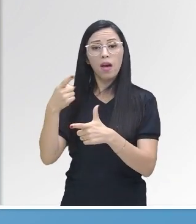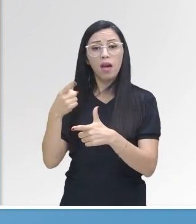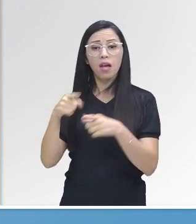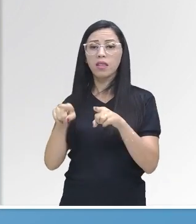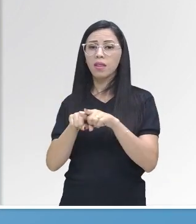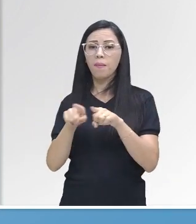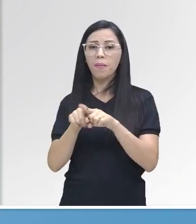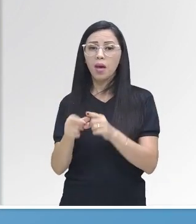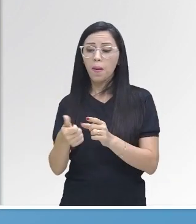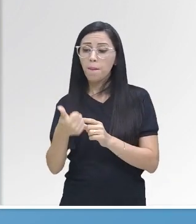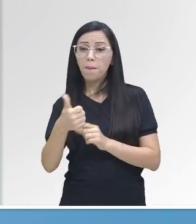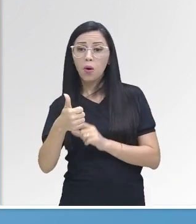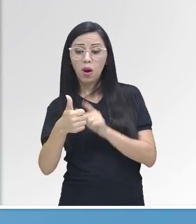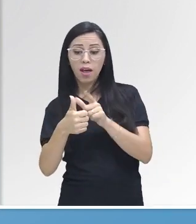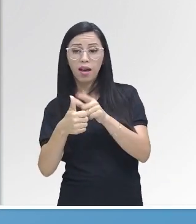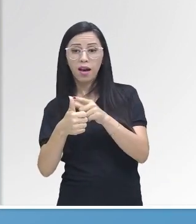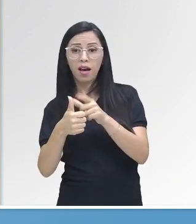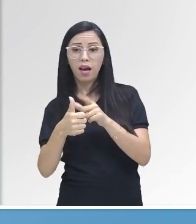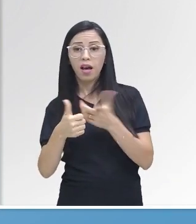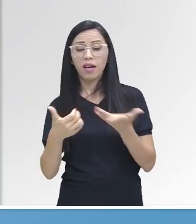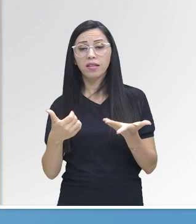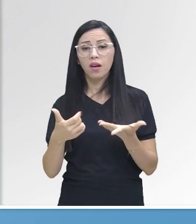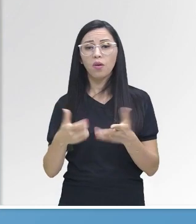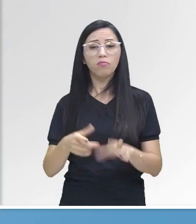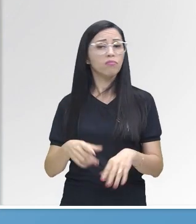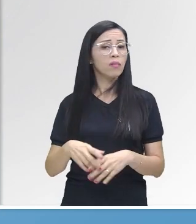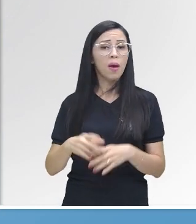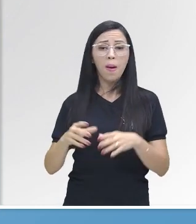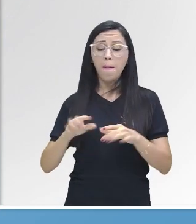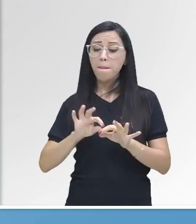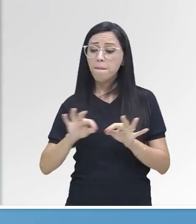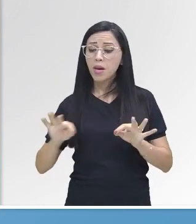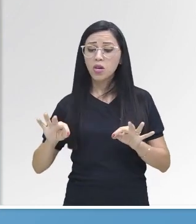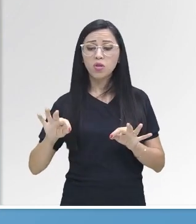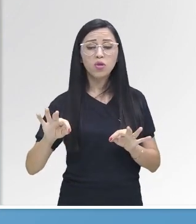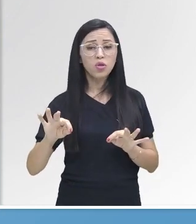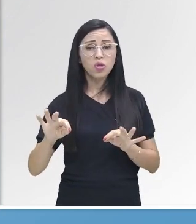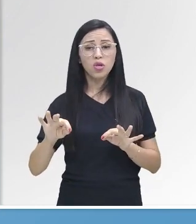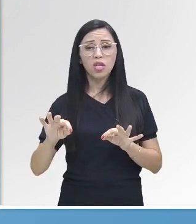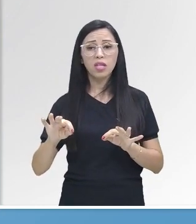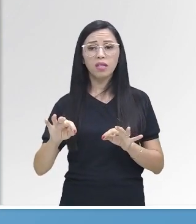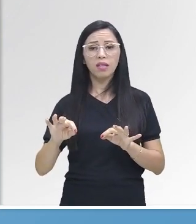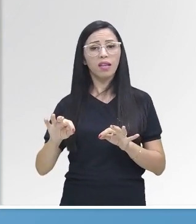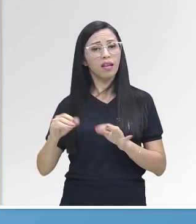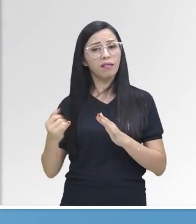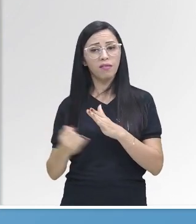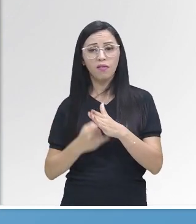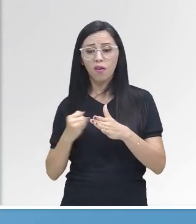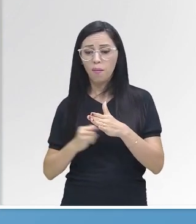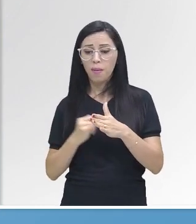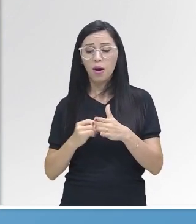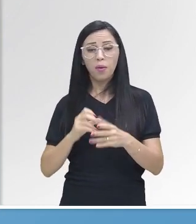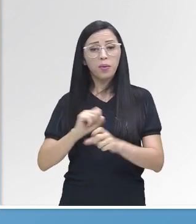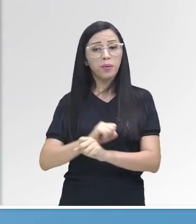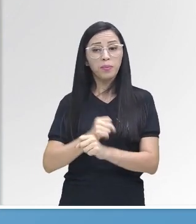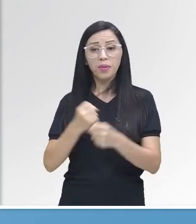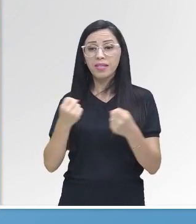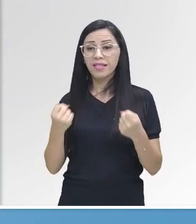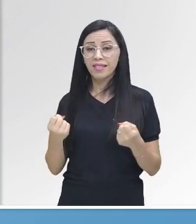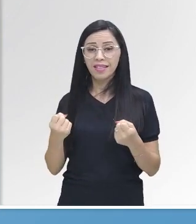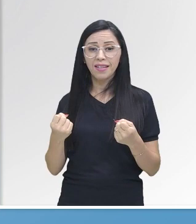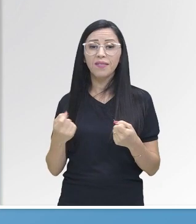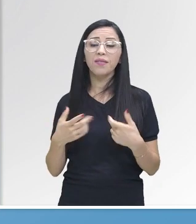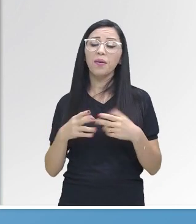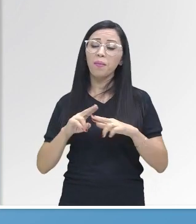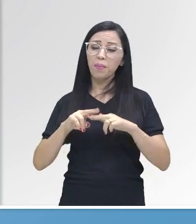do polegar. Então, são medidas que eu não consigo fazer o mesmo tamanho do meu e do seu, né? Por isso, são medidas